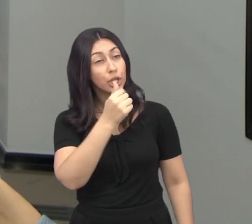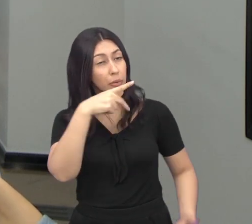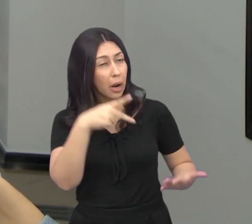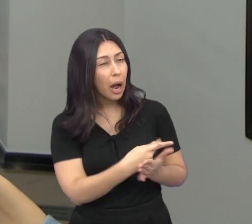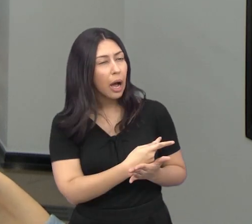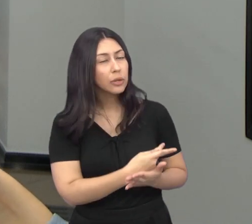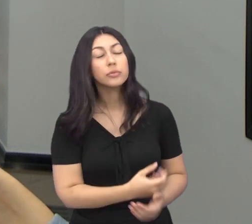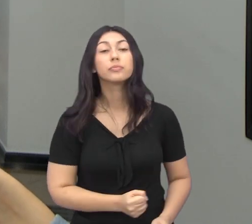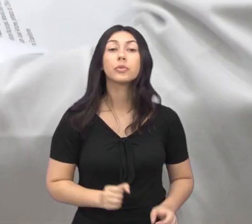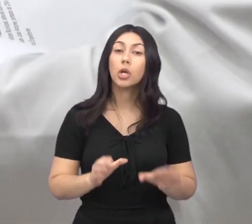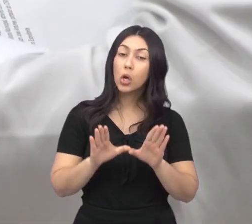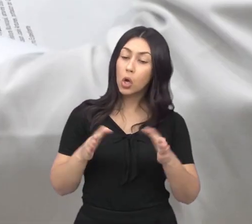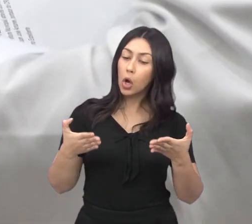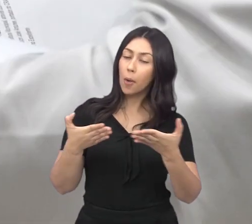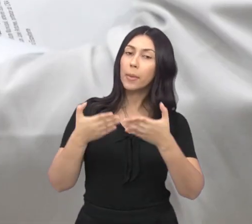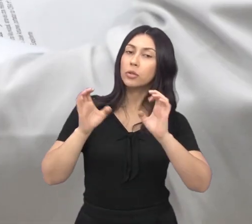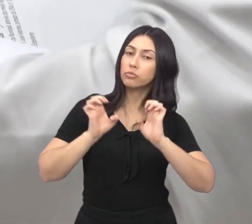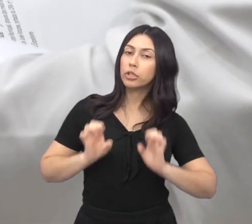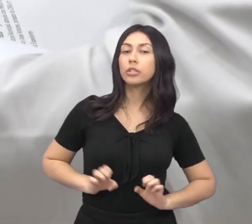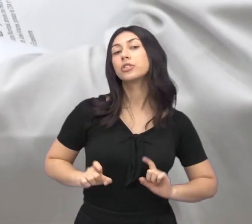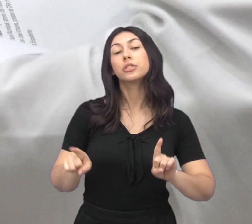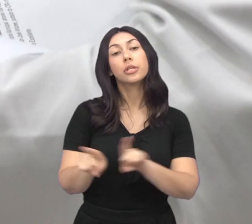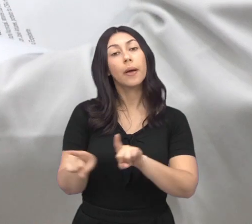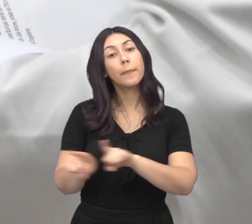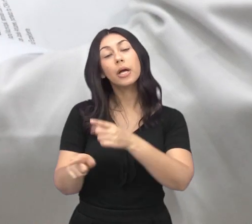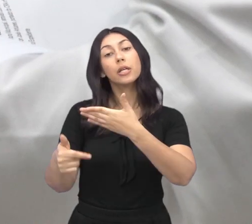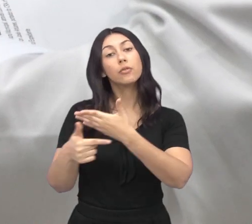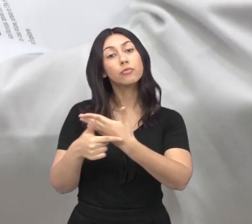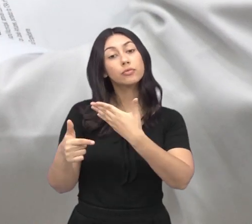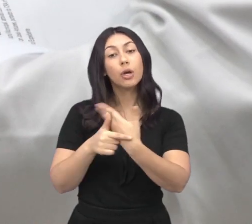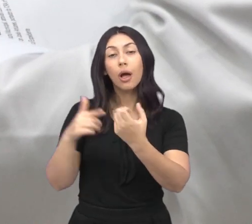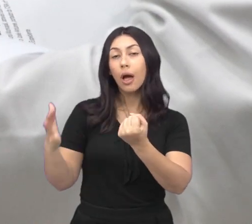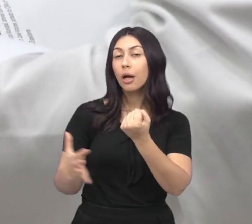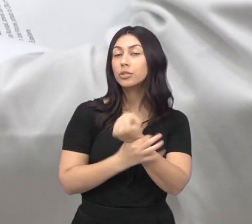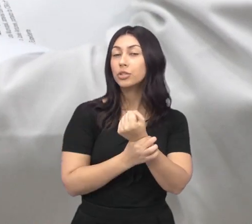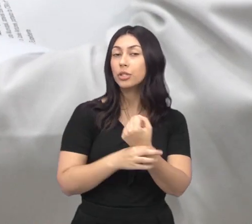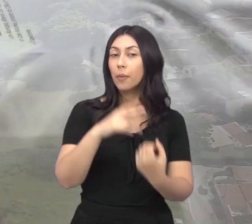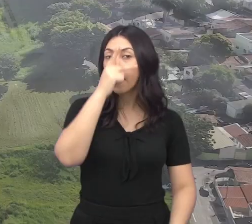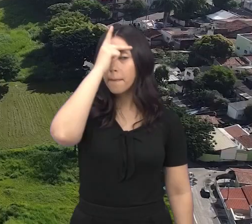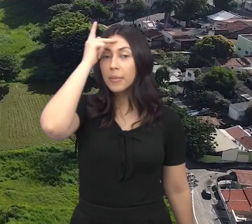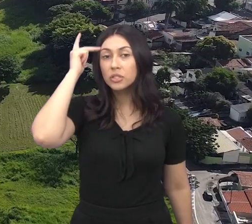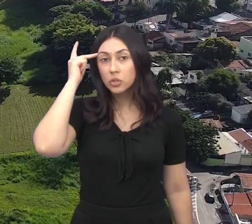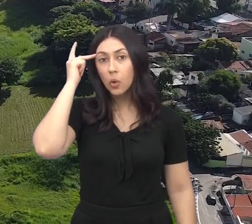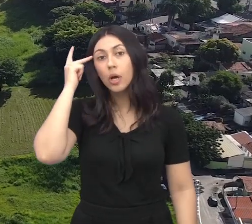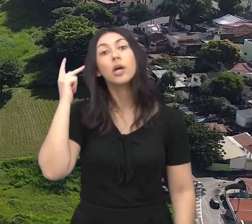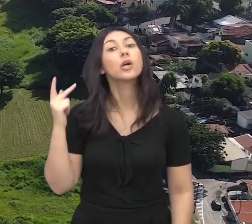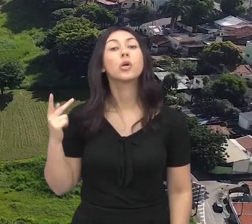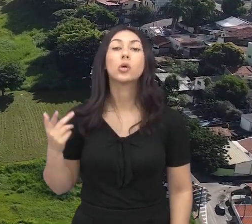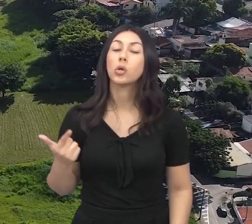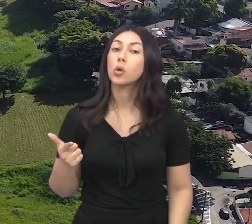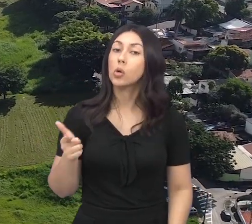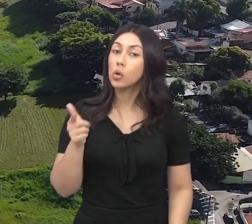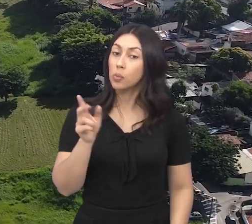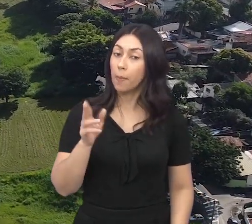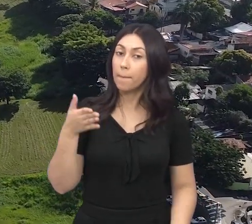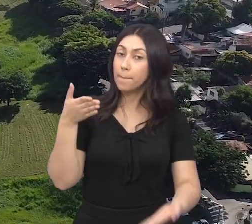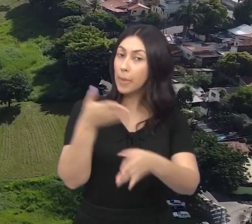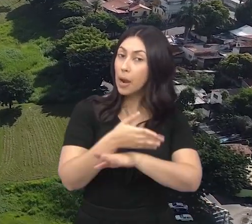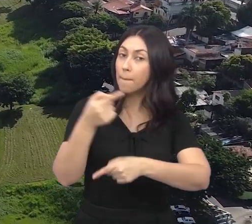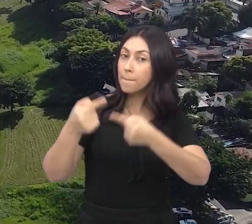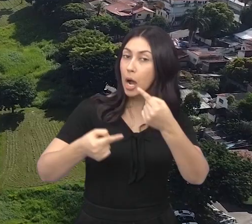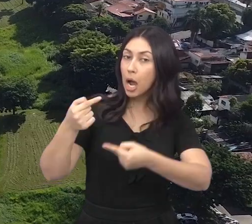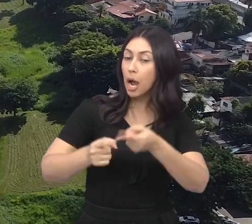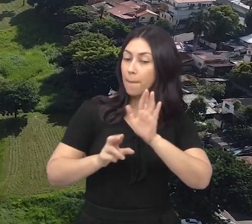uso irregular do dinheiro público. A comissão de ética também tem como função garantir que quem ocupa um cargo público